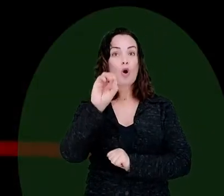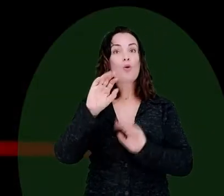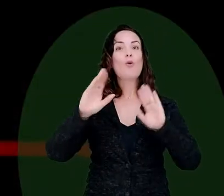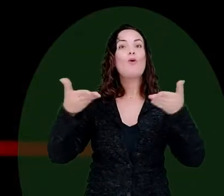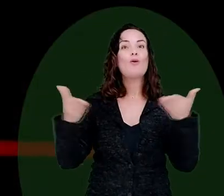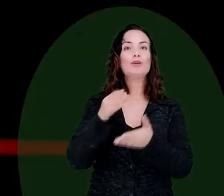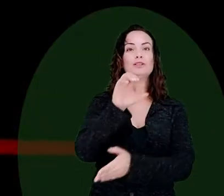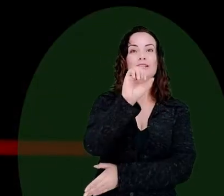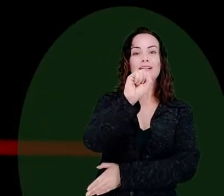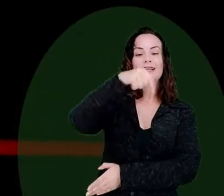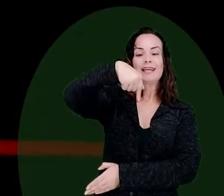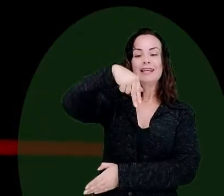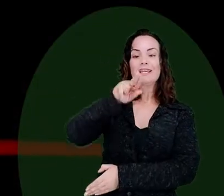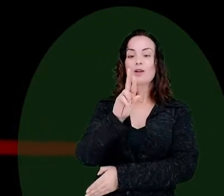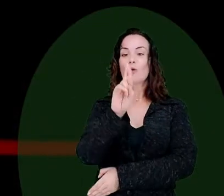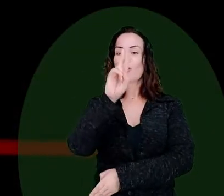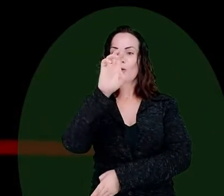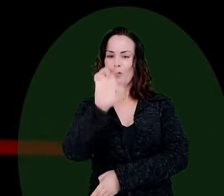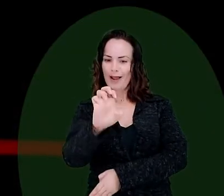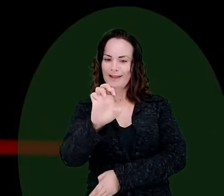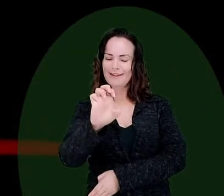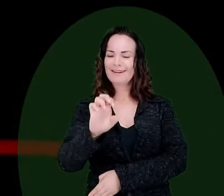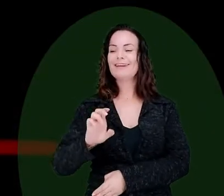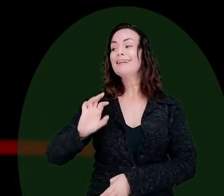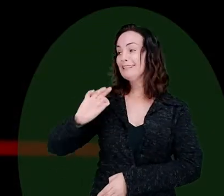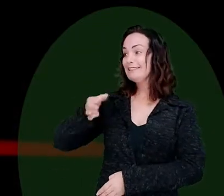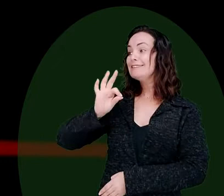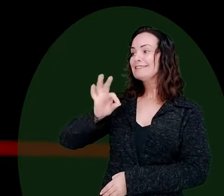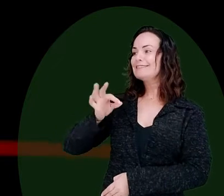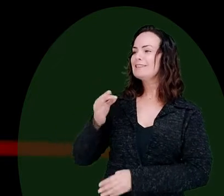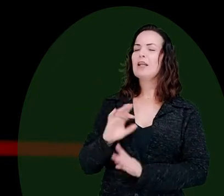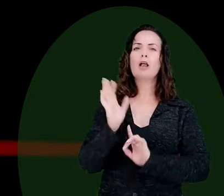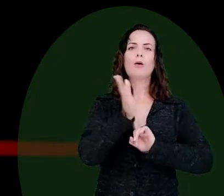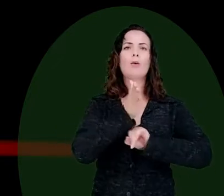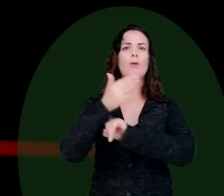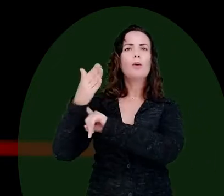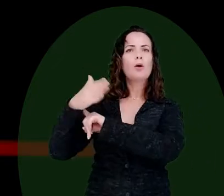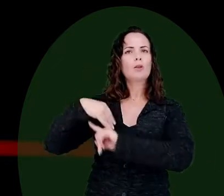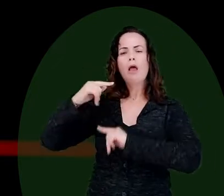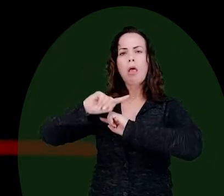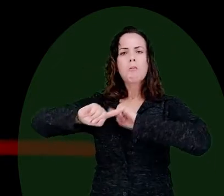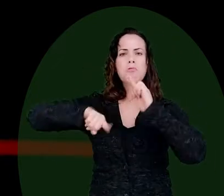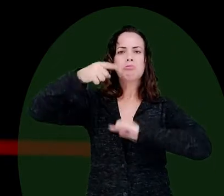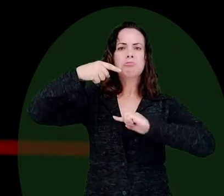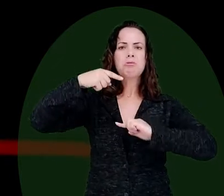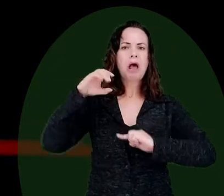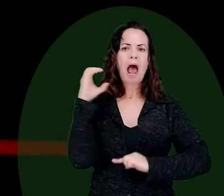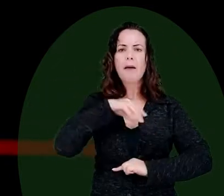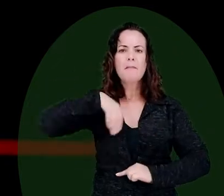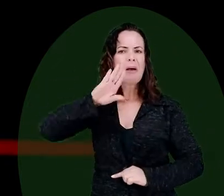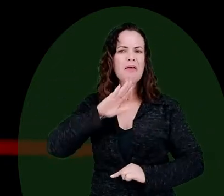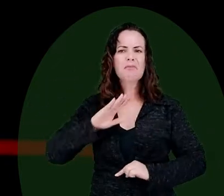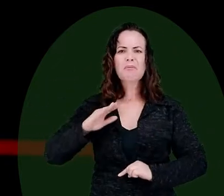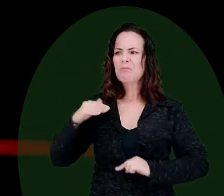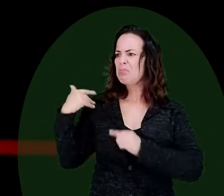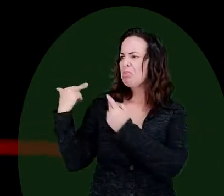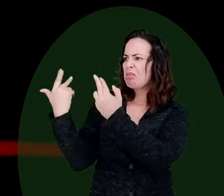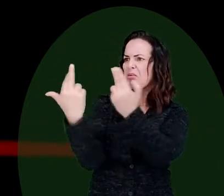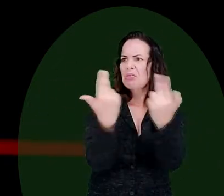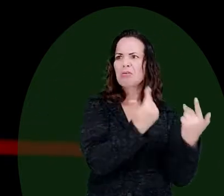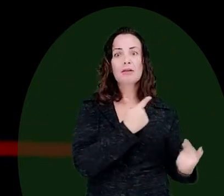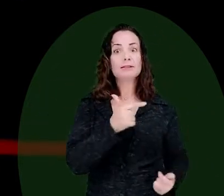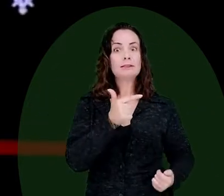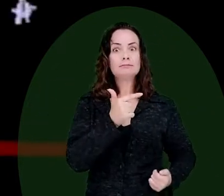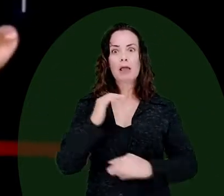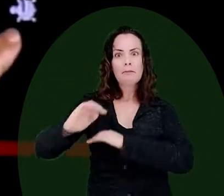É. Foi uma tecnologia que evoluiu muitíssimo mais rápido de qualquer outra.